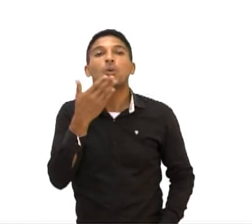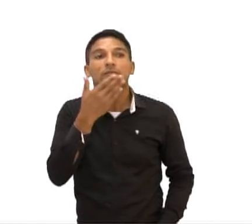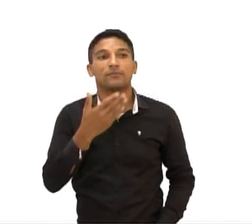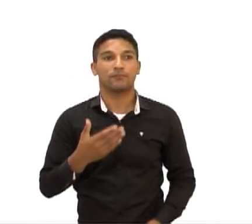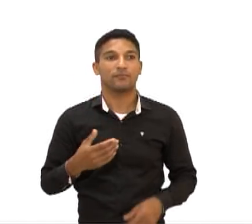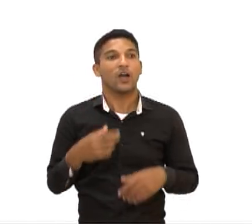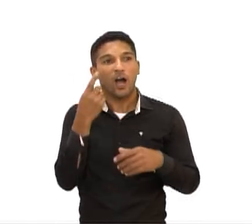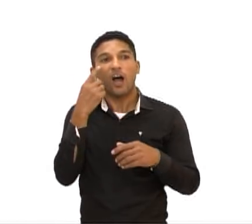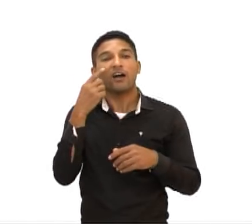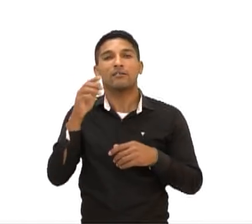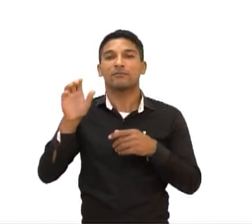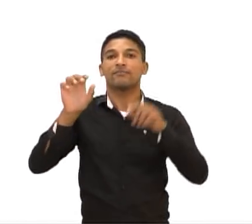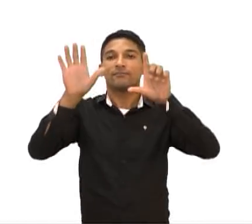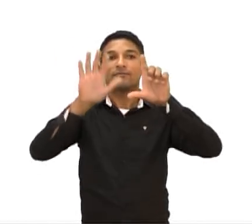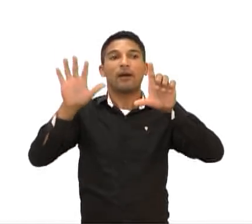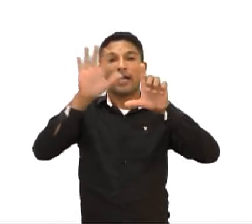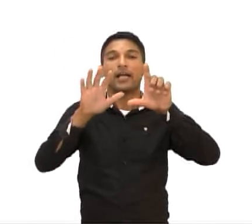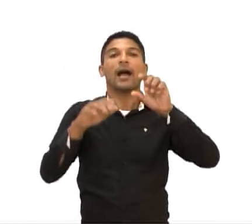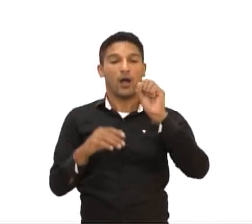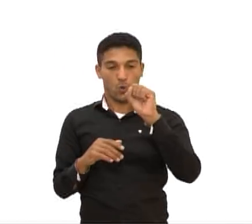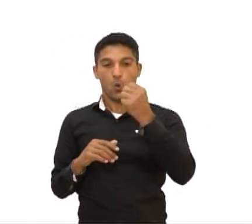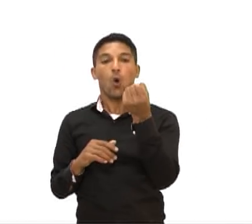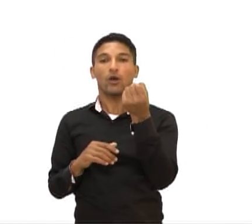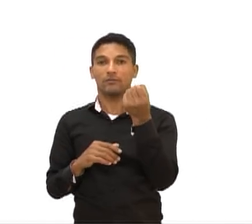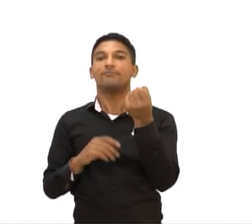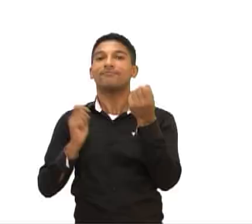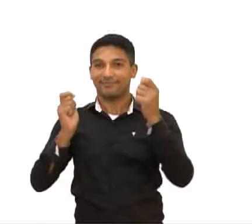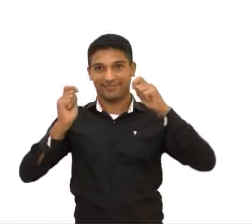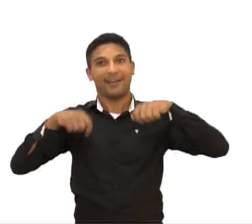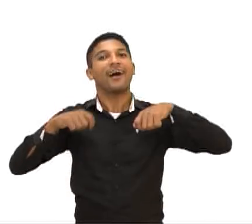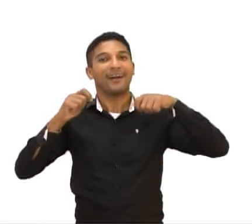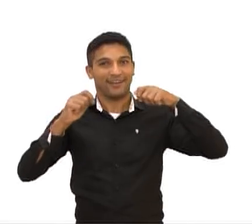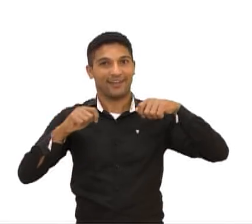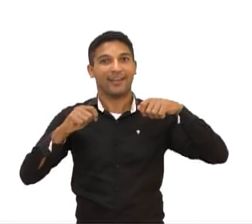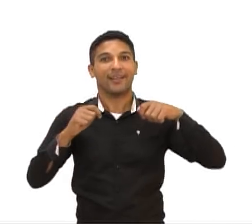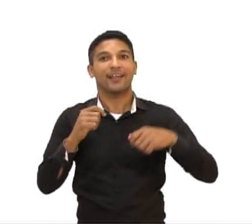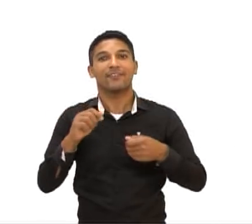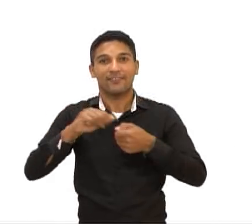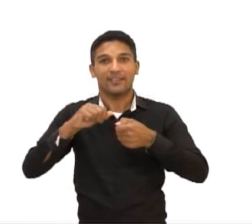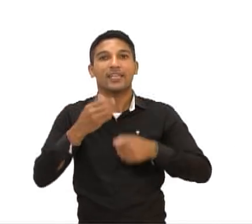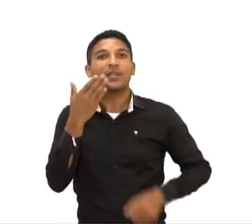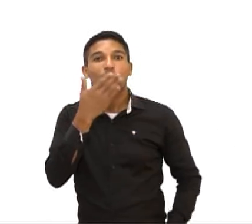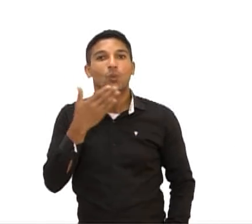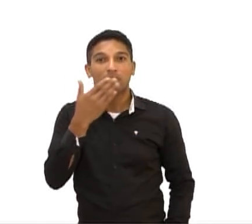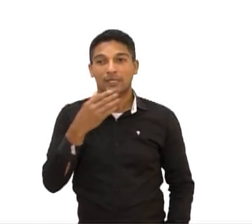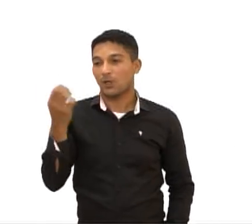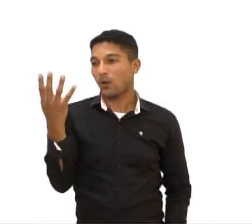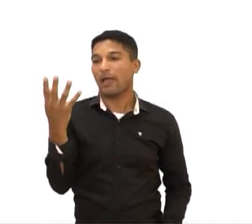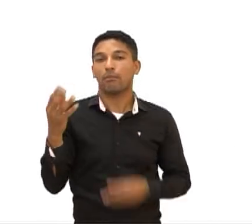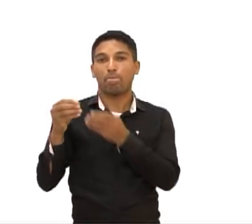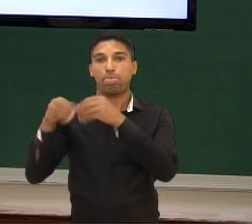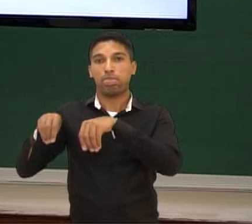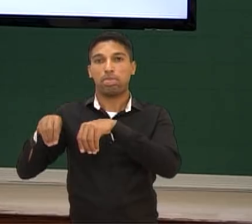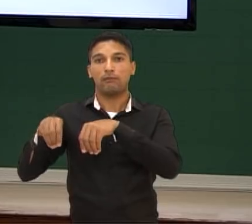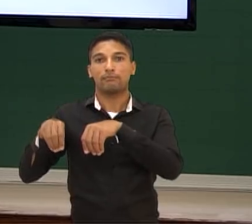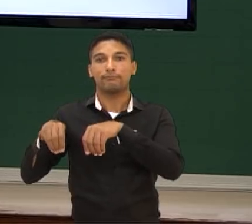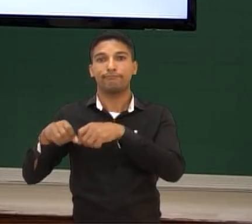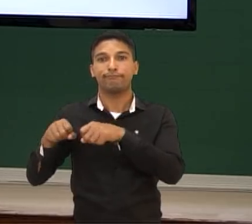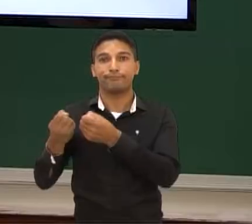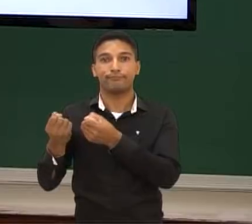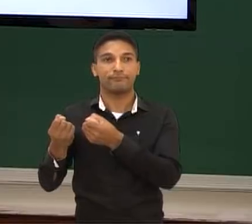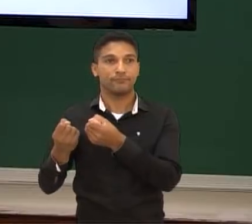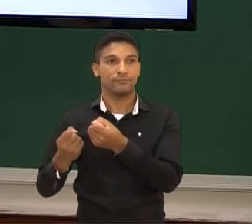8. 8 ela poderia utilizar. Perceba como que está dividida a caixa com os ovos. Uma dúzia, né, com os 12